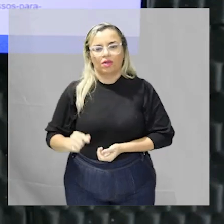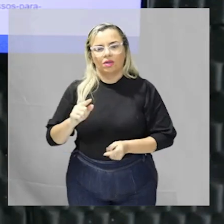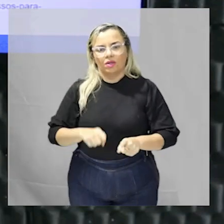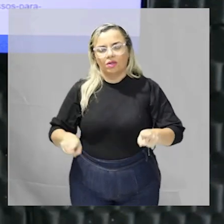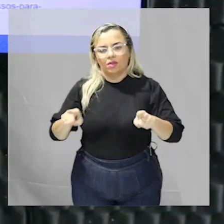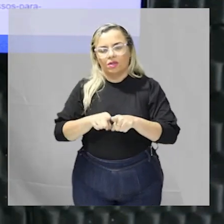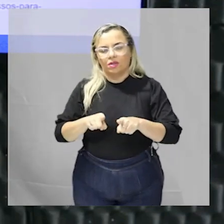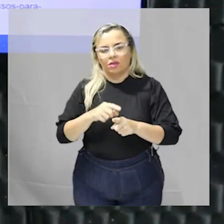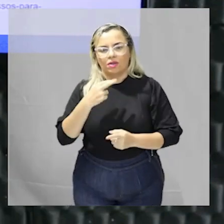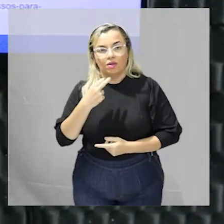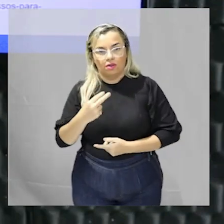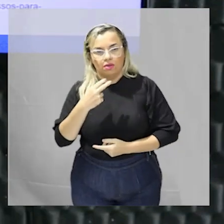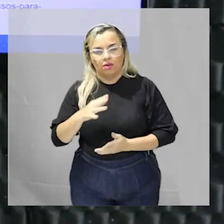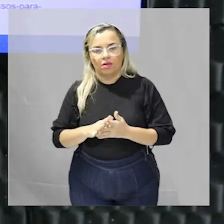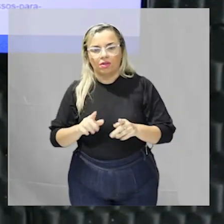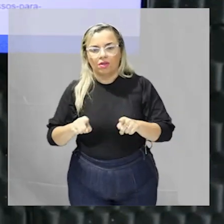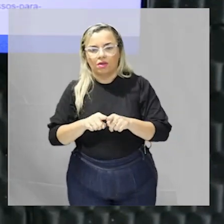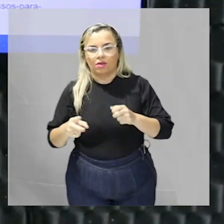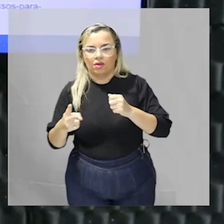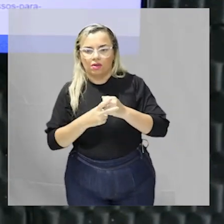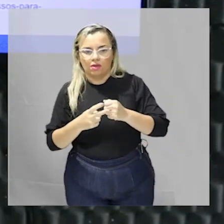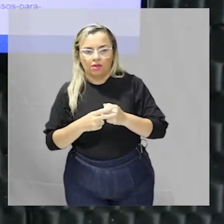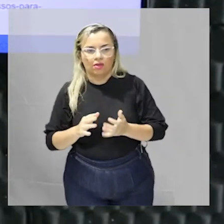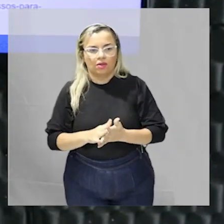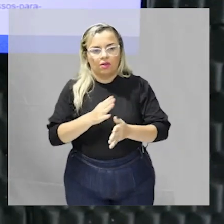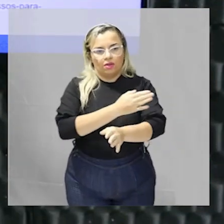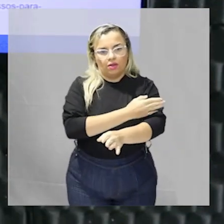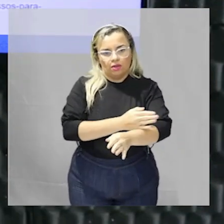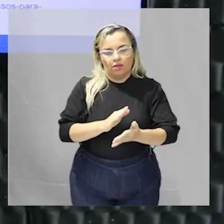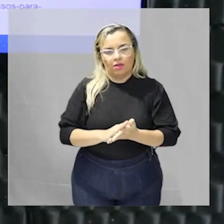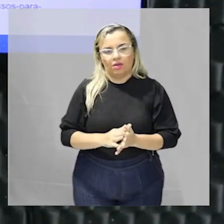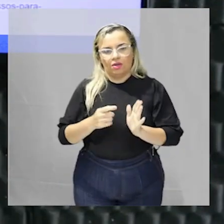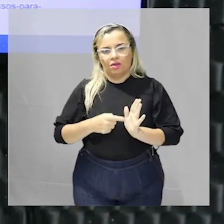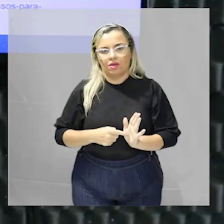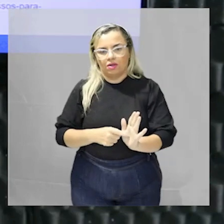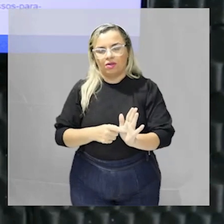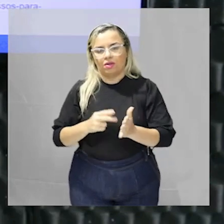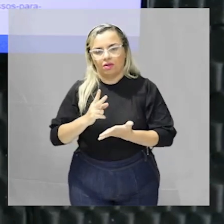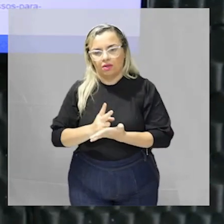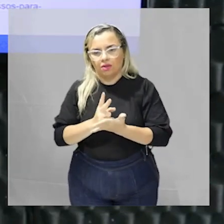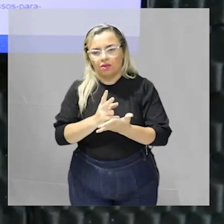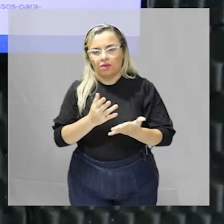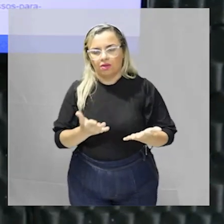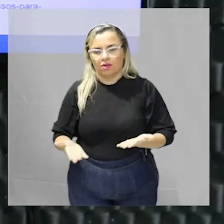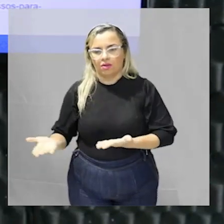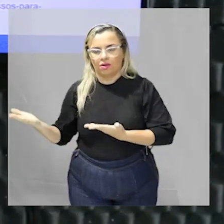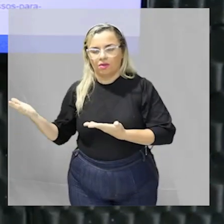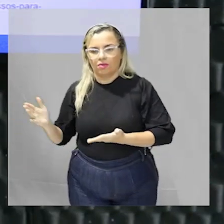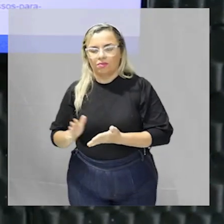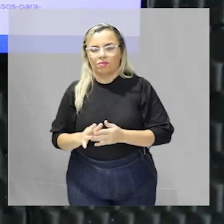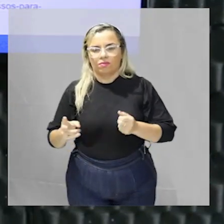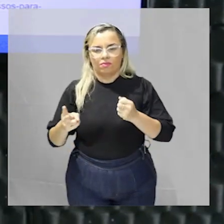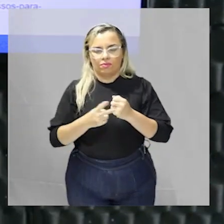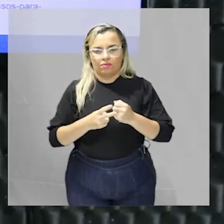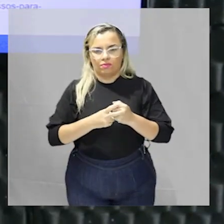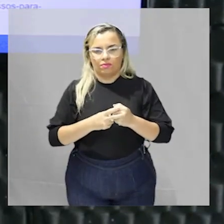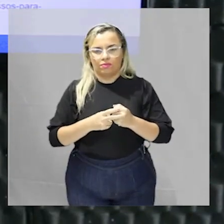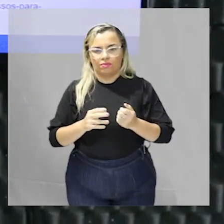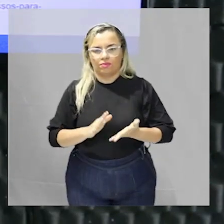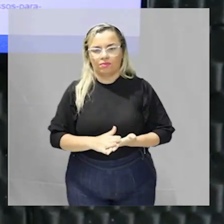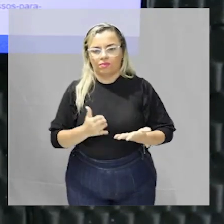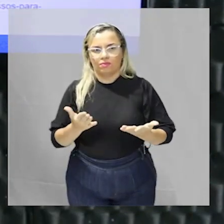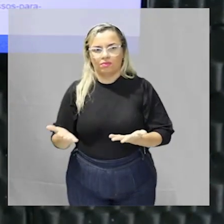verbos. Entre os que costumam aparecer com mais frequência, a gente pode dizer quais são os que a gente pode citar, os verbos, e nós já demos isso em outra